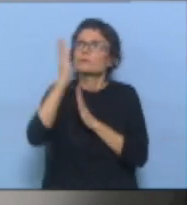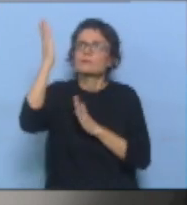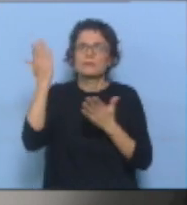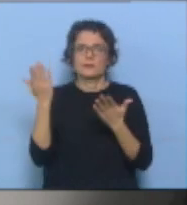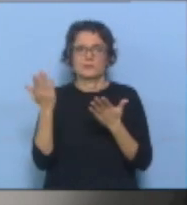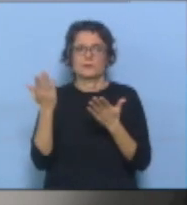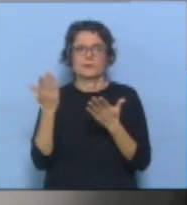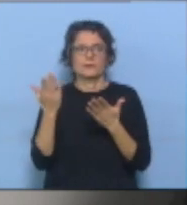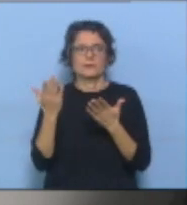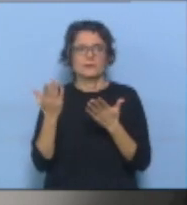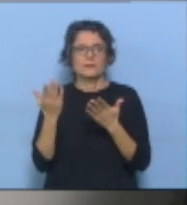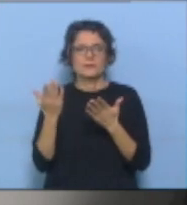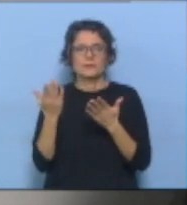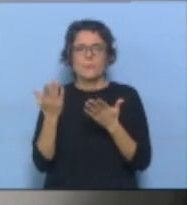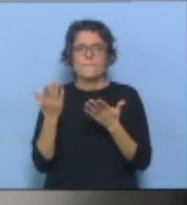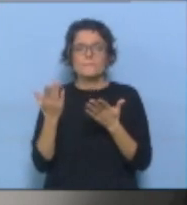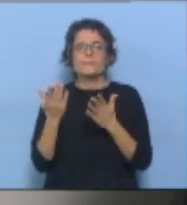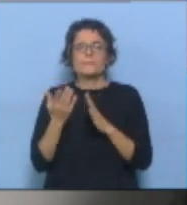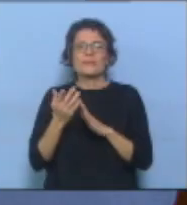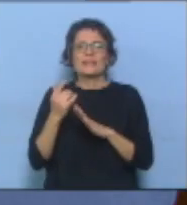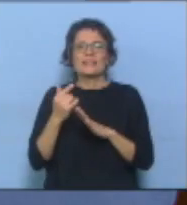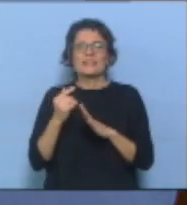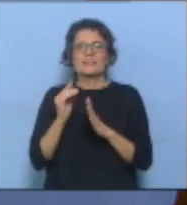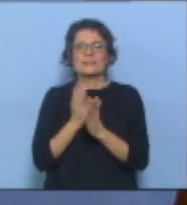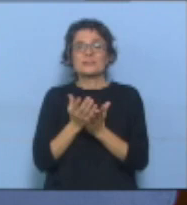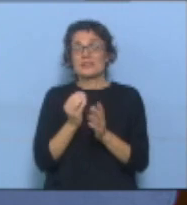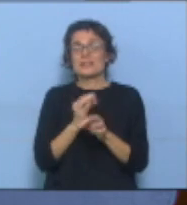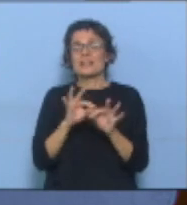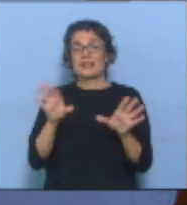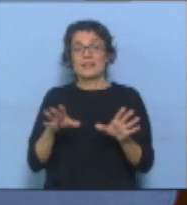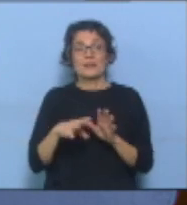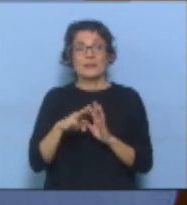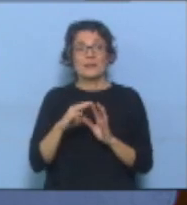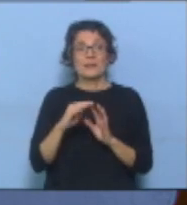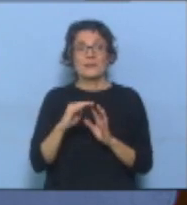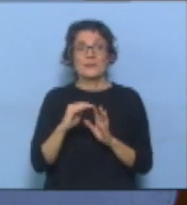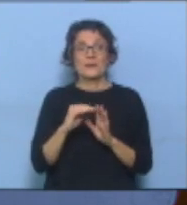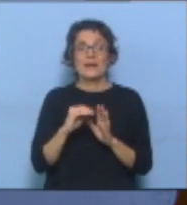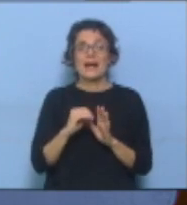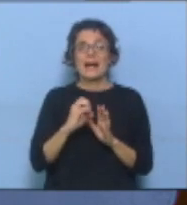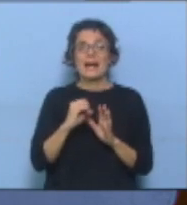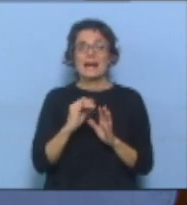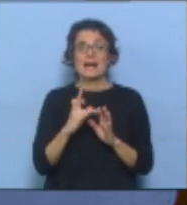costumo enquadrá-los nos livros da Sofia de Mel Brainer. Ou não fosse Maria do Mar.